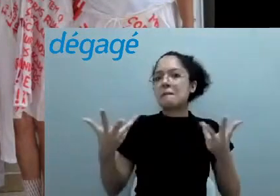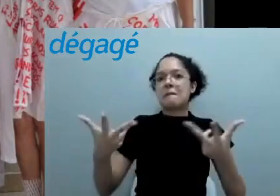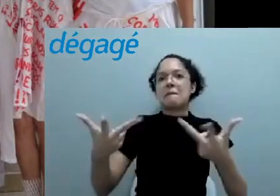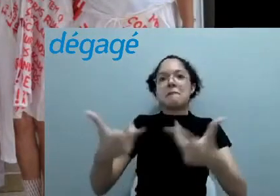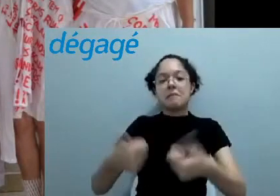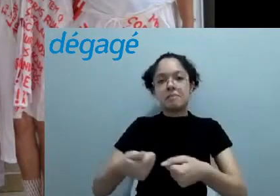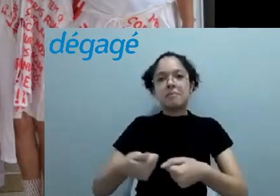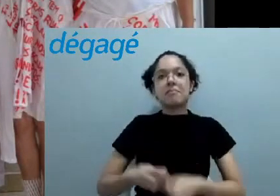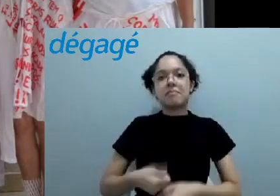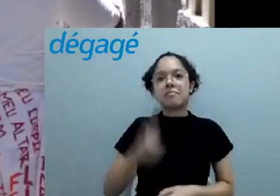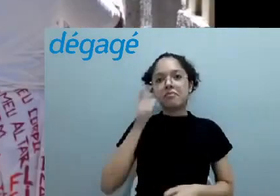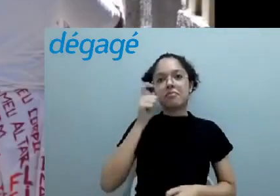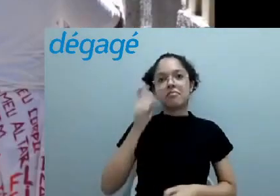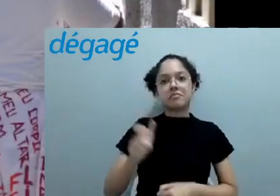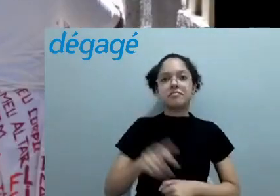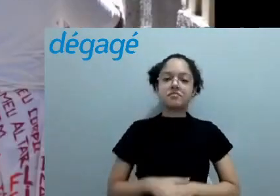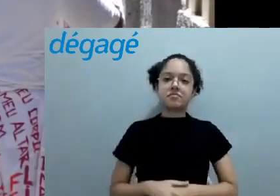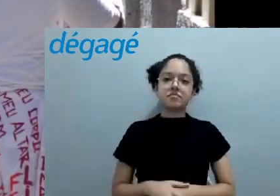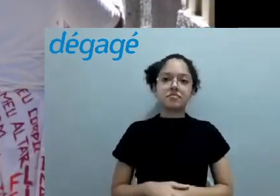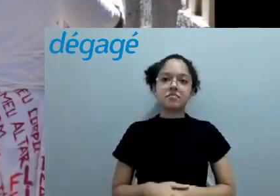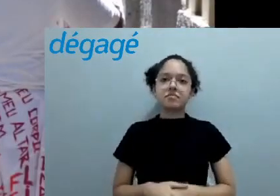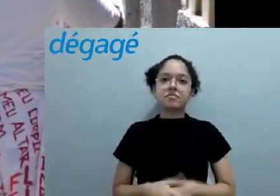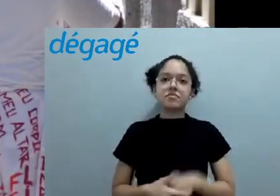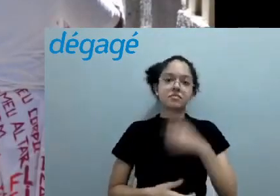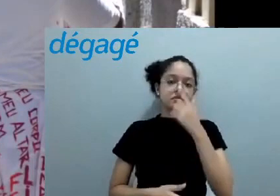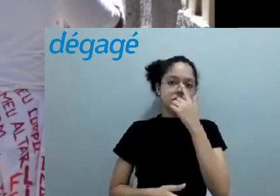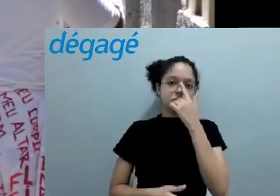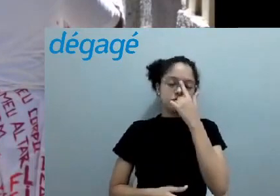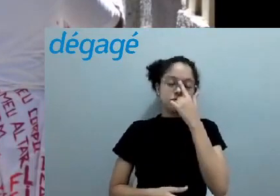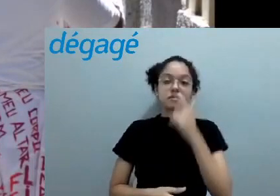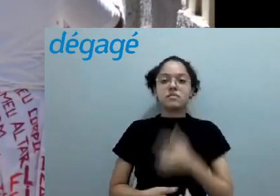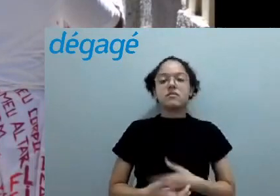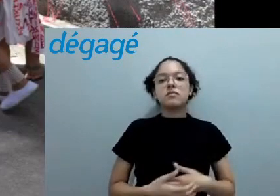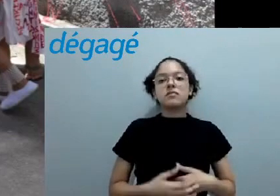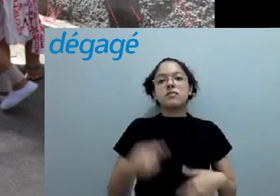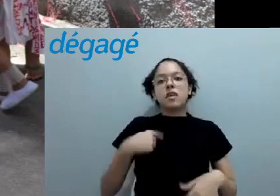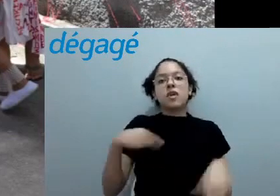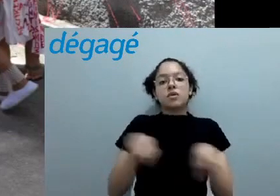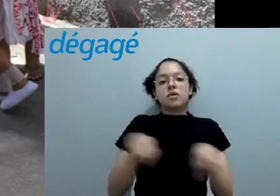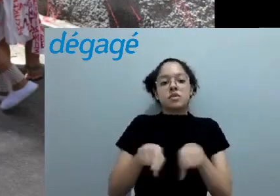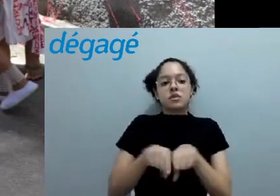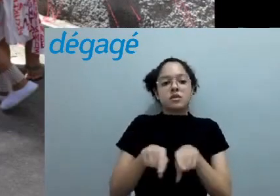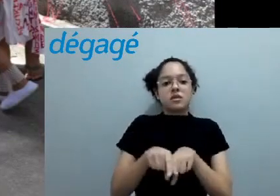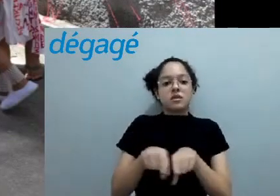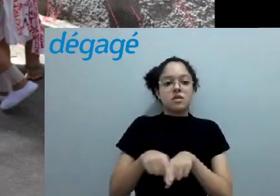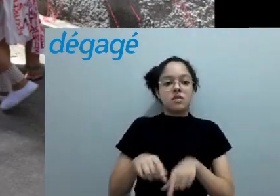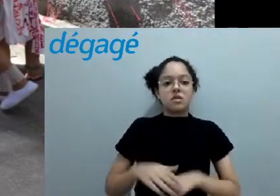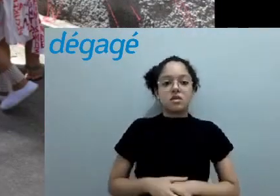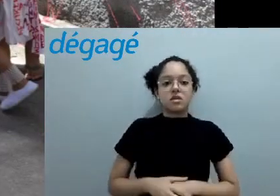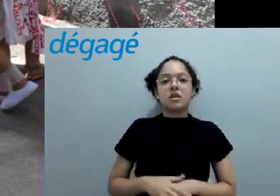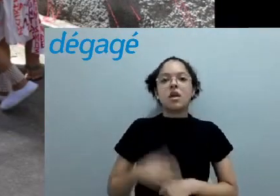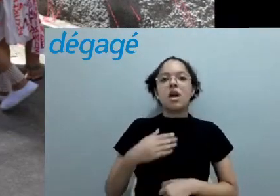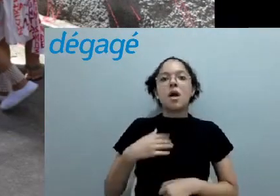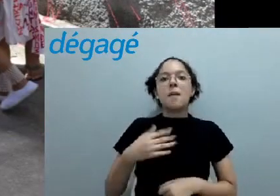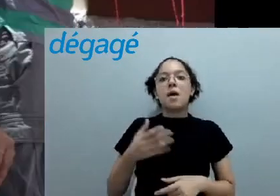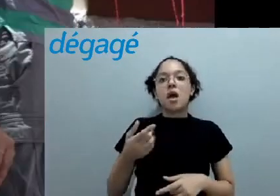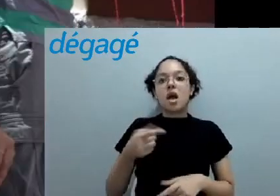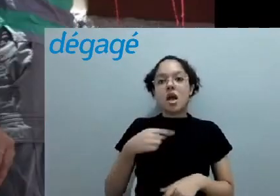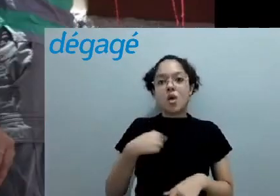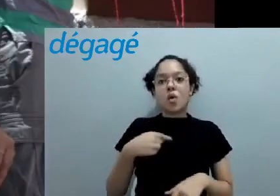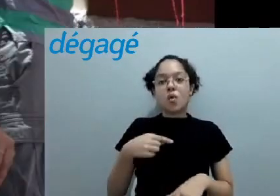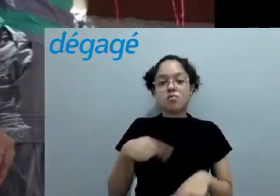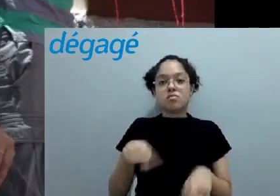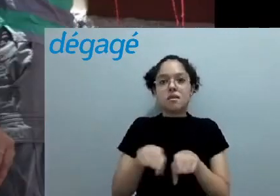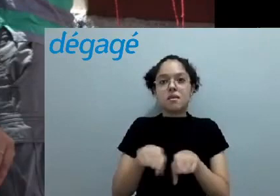muito interessante. E eu também colocava as minhas experiências, né, e memórias na roda, porque